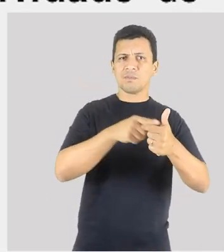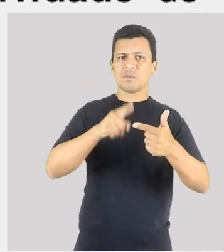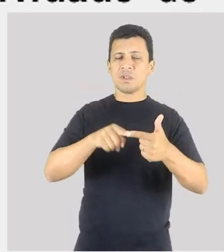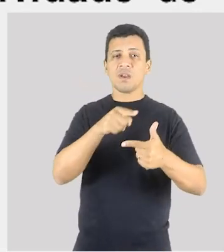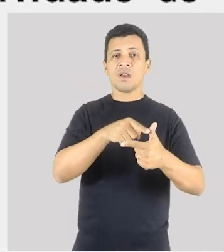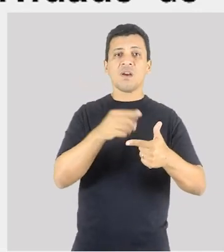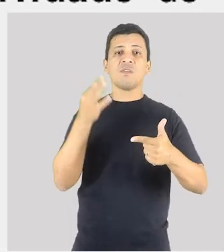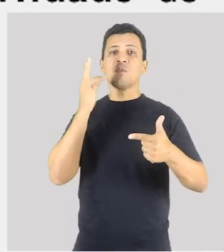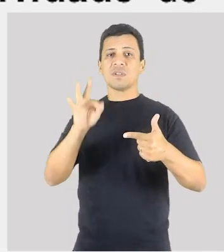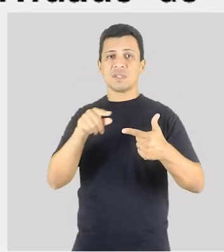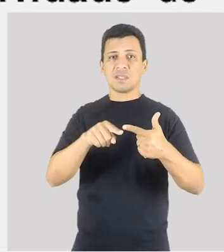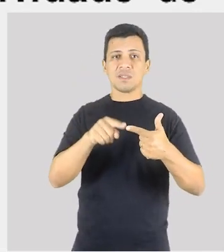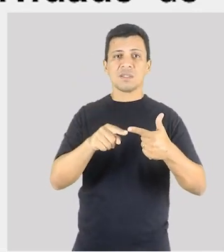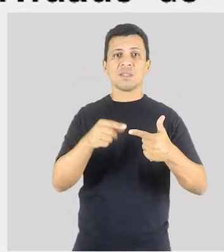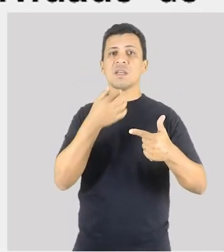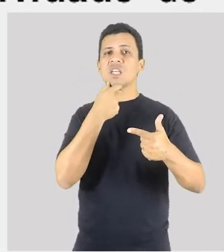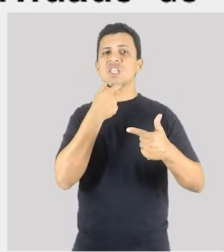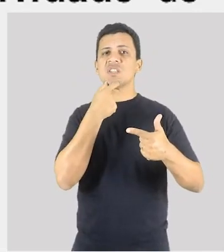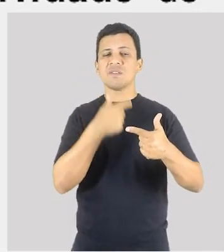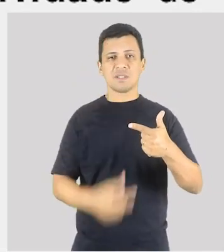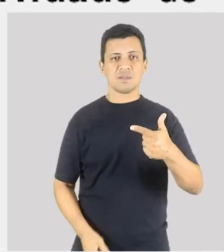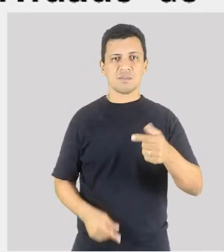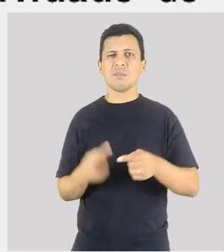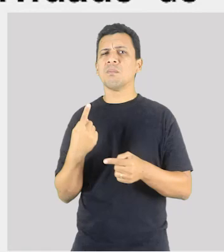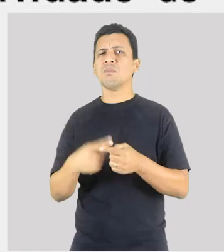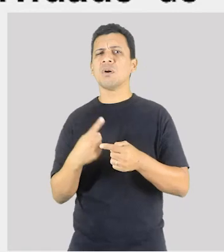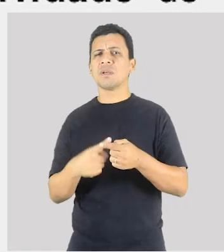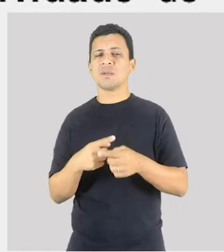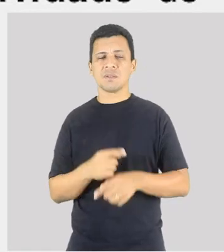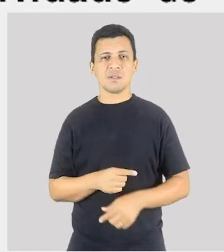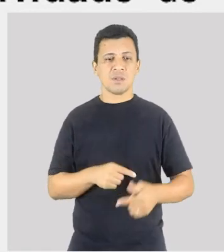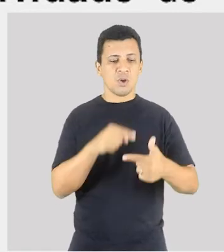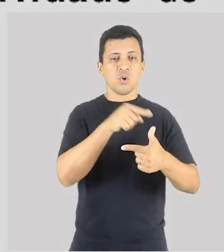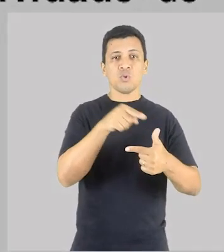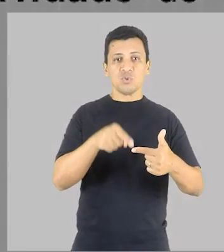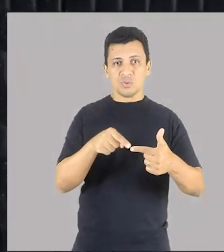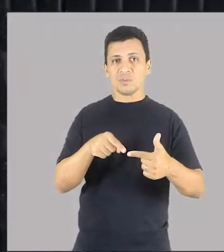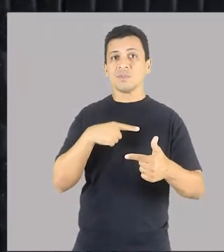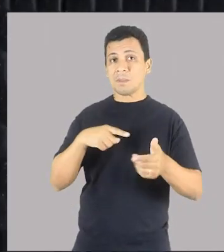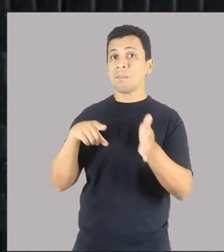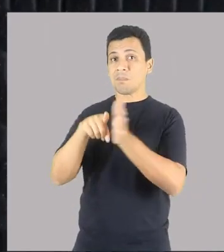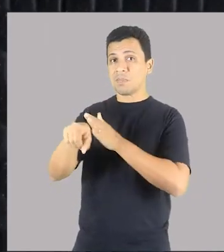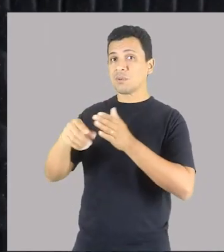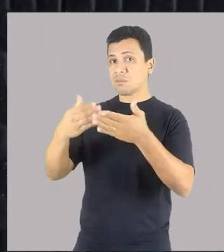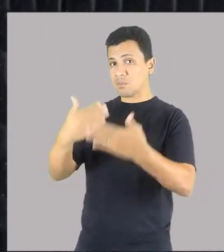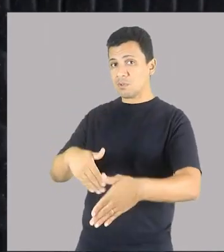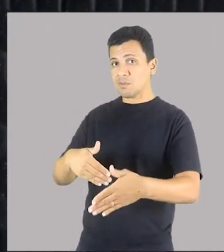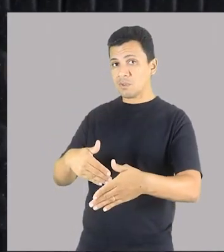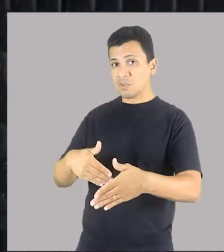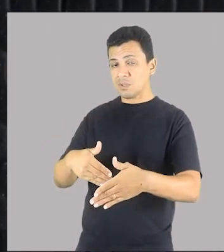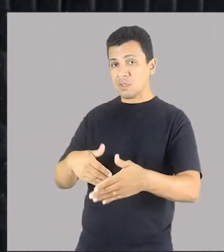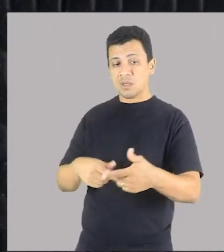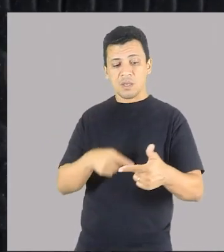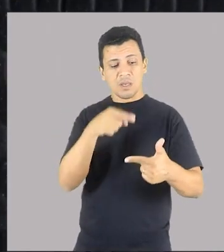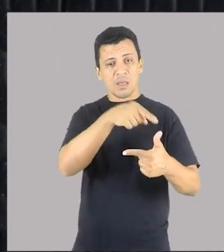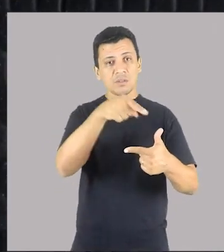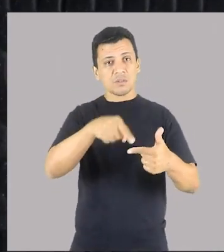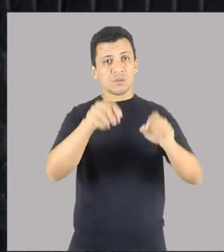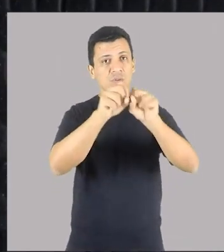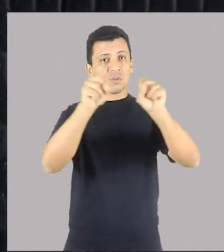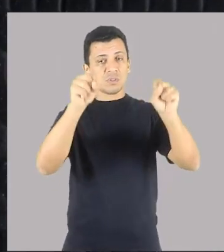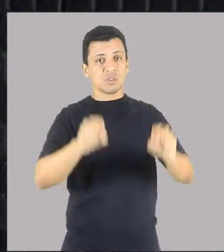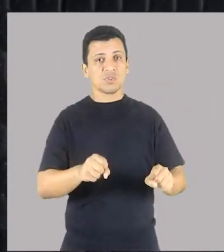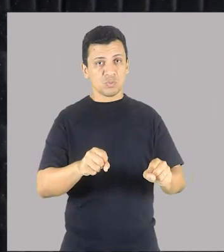sistema francês e o sistema inglês. Mas por qual motivo? Além de eles serem cobrados em prova, são os dois sistemas